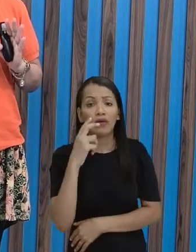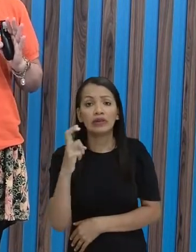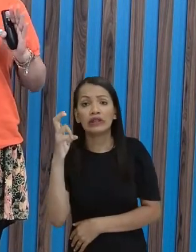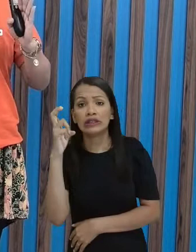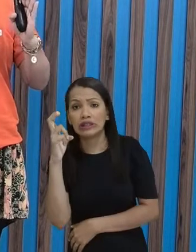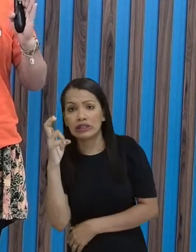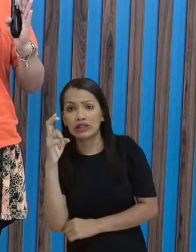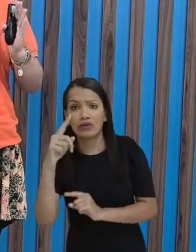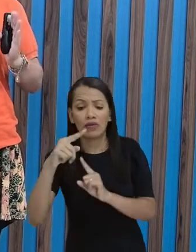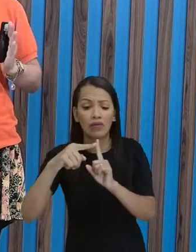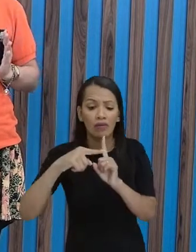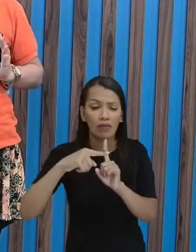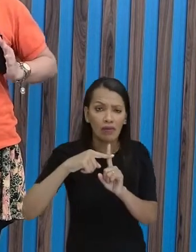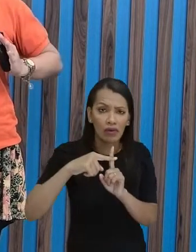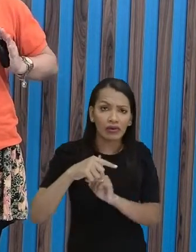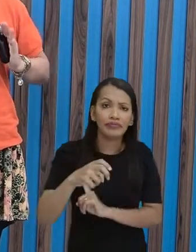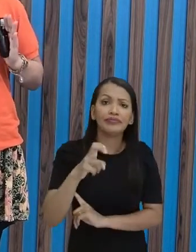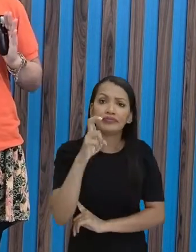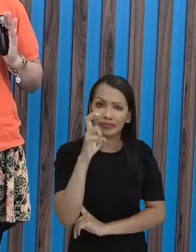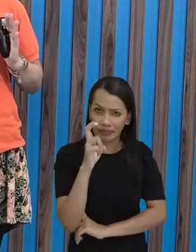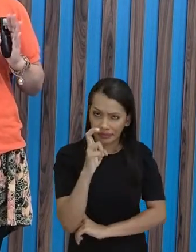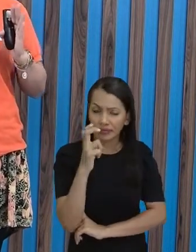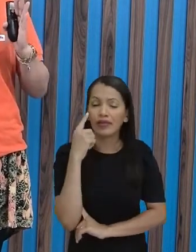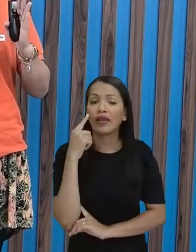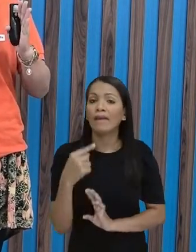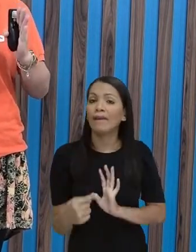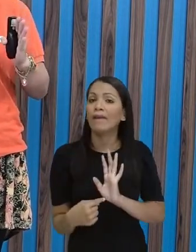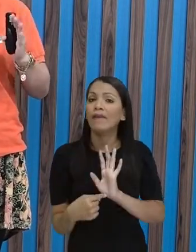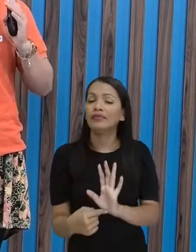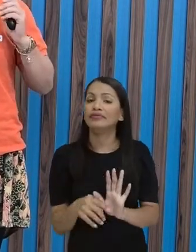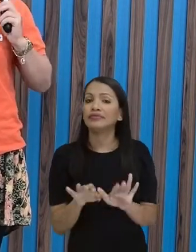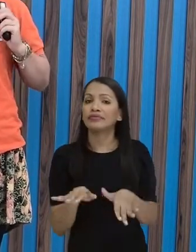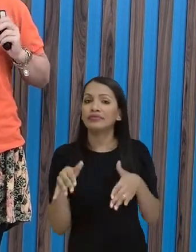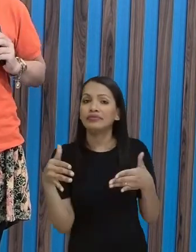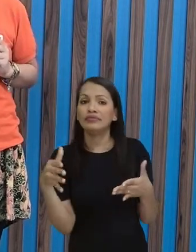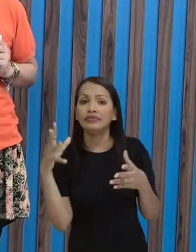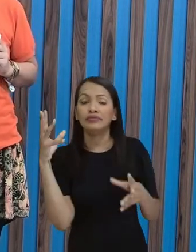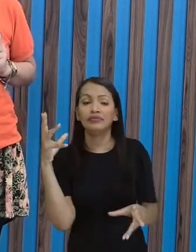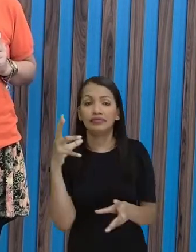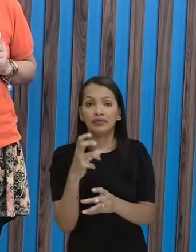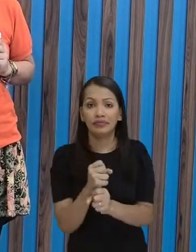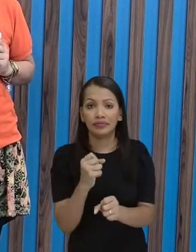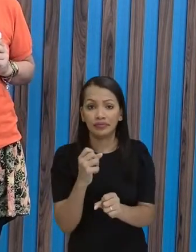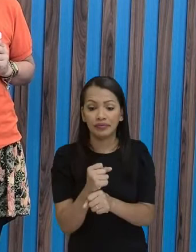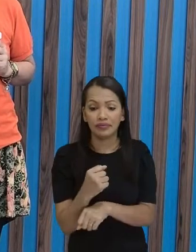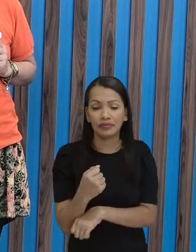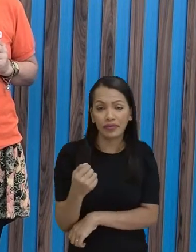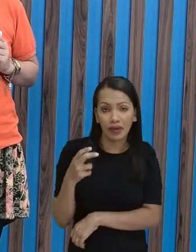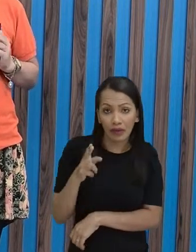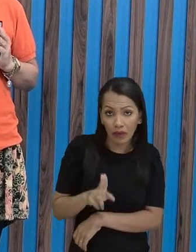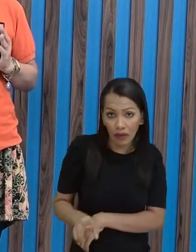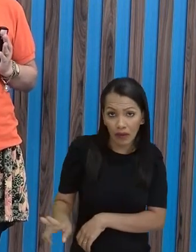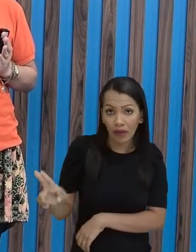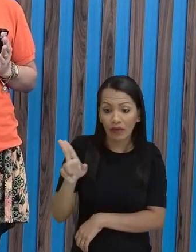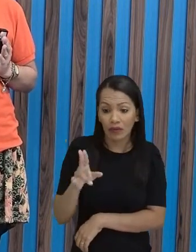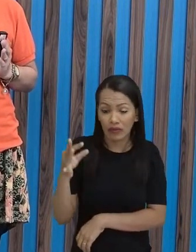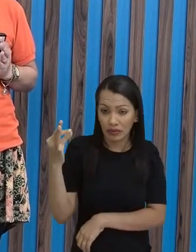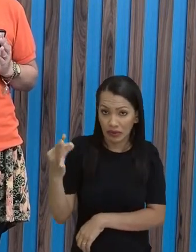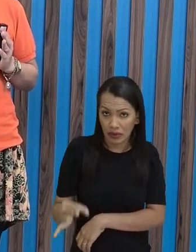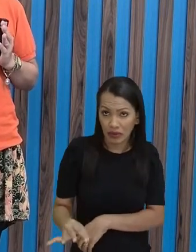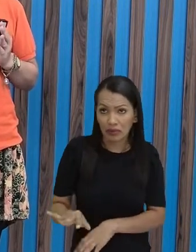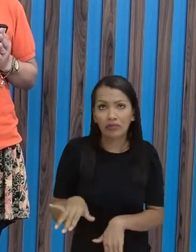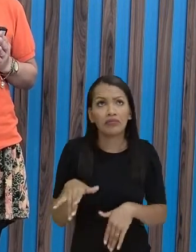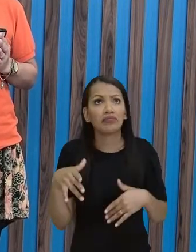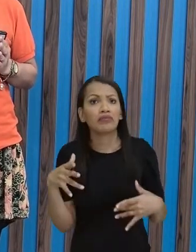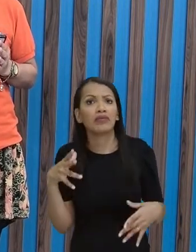baixo, tendo ali o sinal para mostrar qual é a operação que eu estou usando, tá certo? Qual é a operação que eu estou usando? Eu